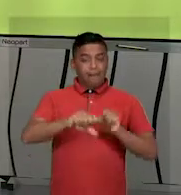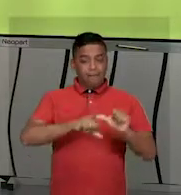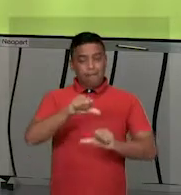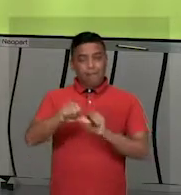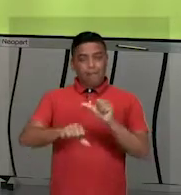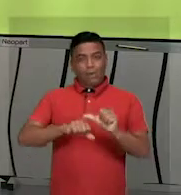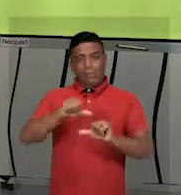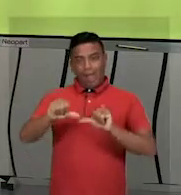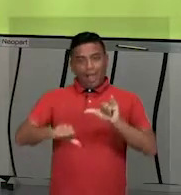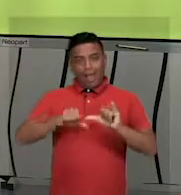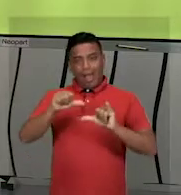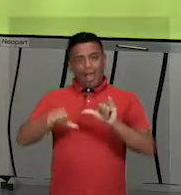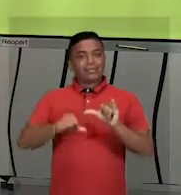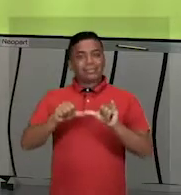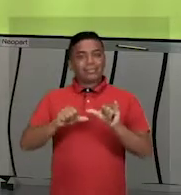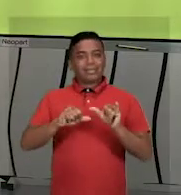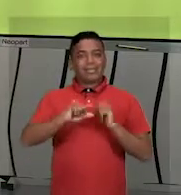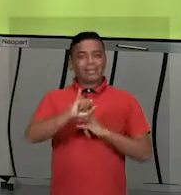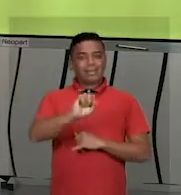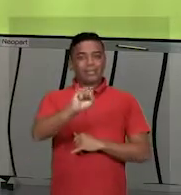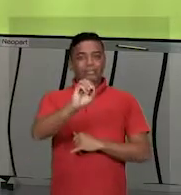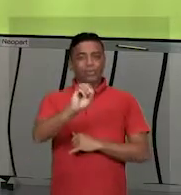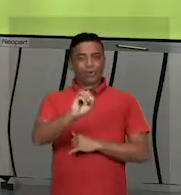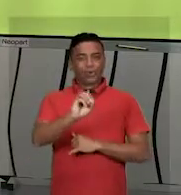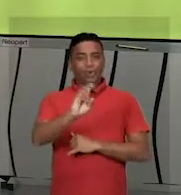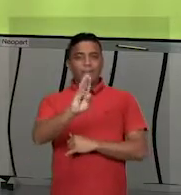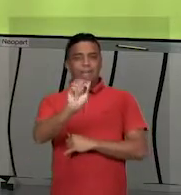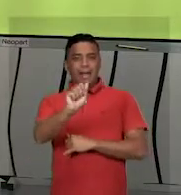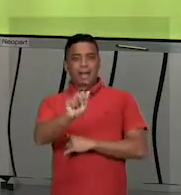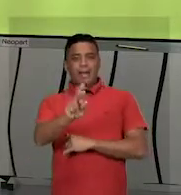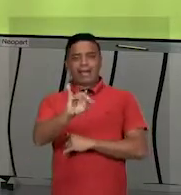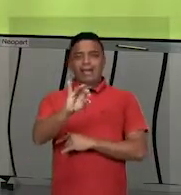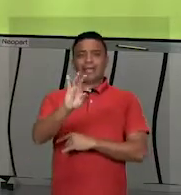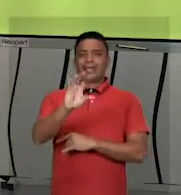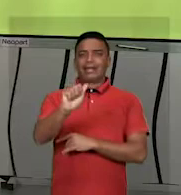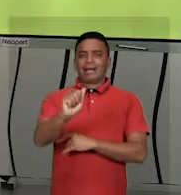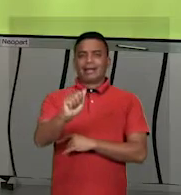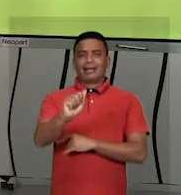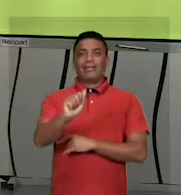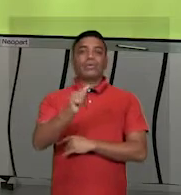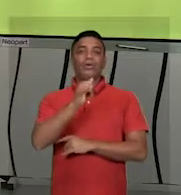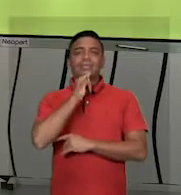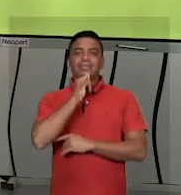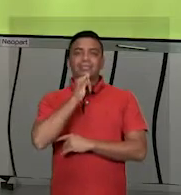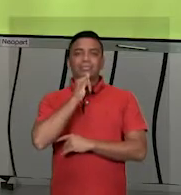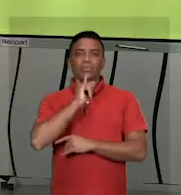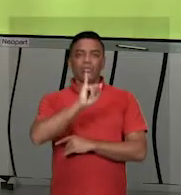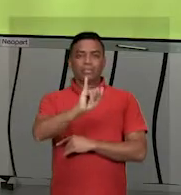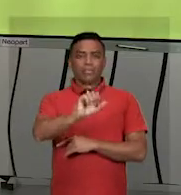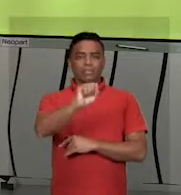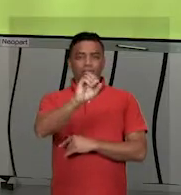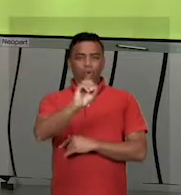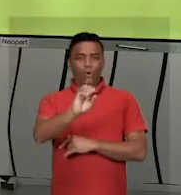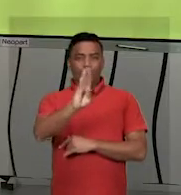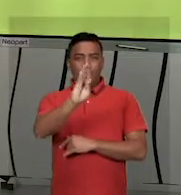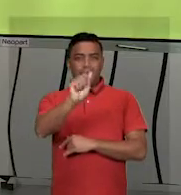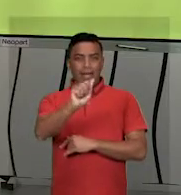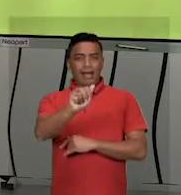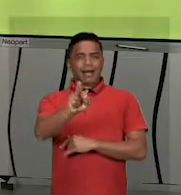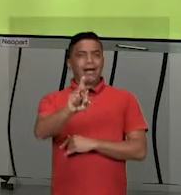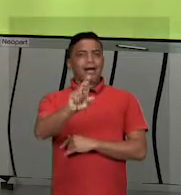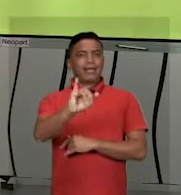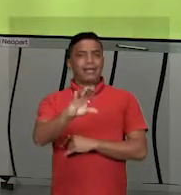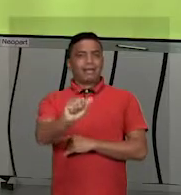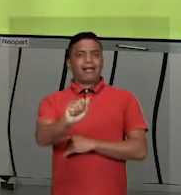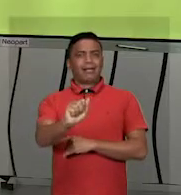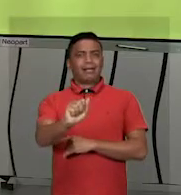tipo isobárica. Eu estou utilizando essa transformação como um exemplo. Isobárica quer dizer que a pressão